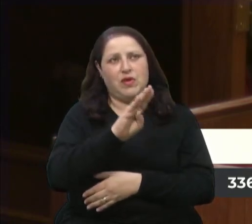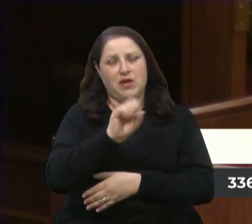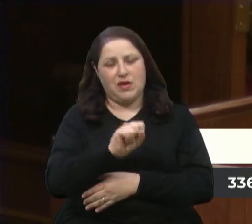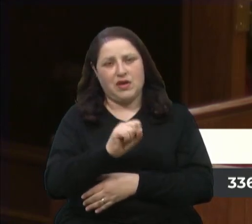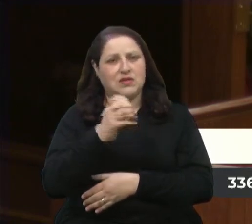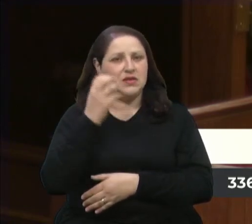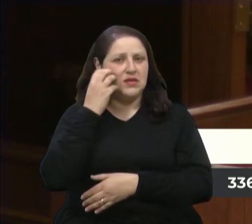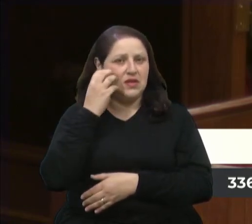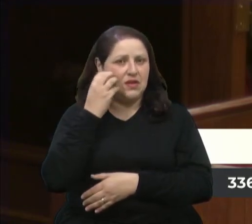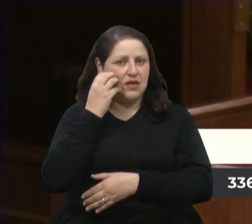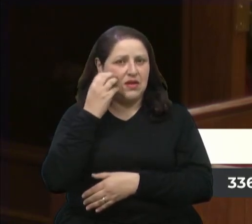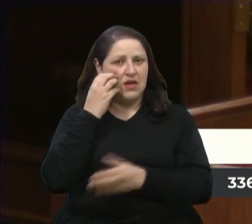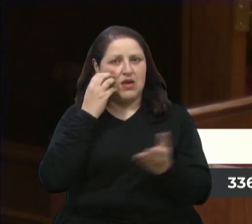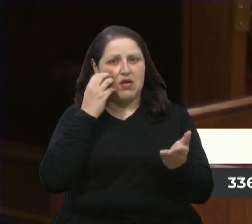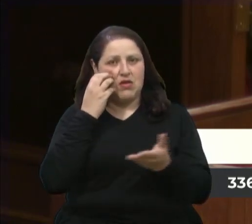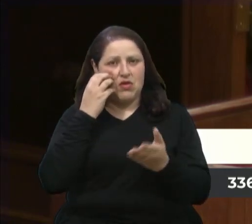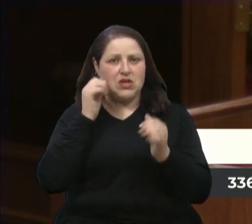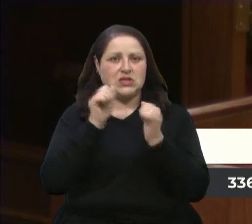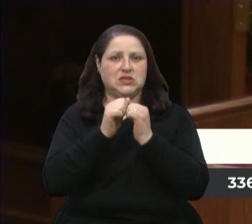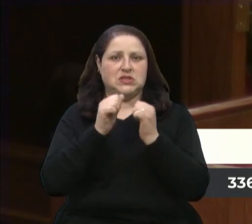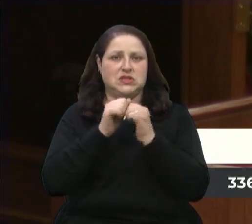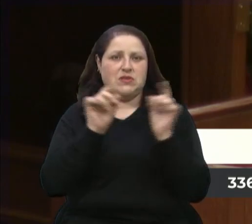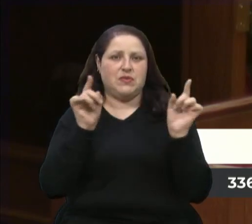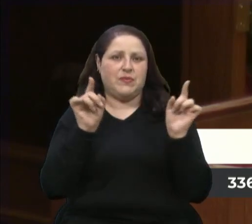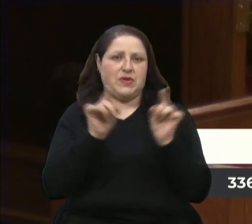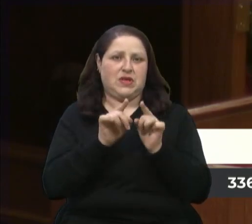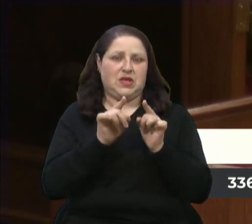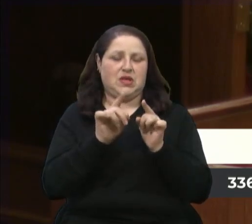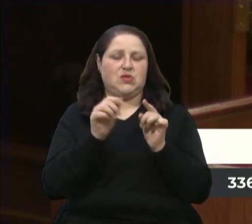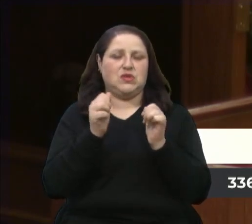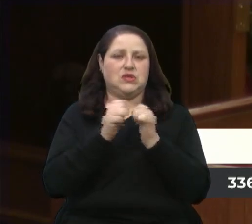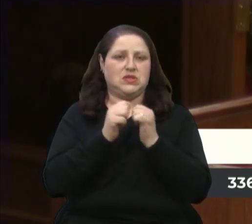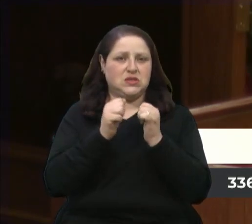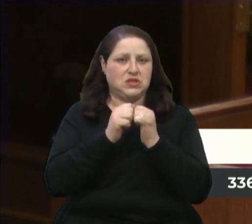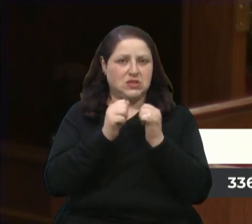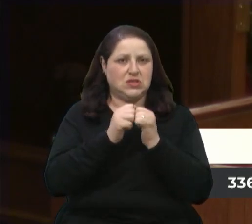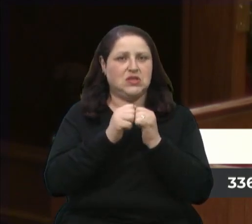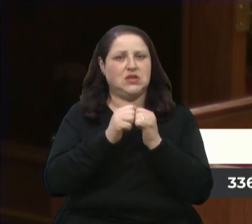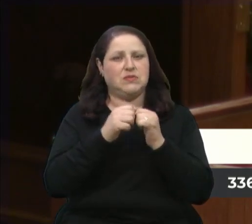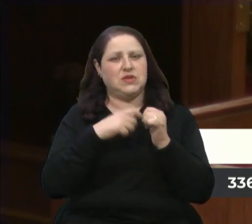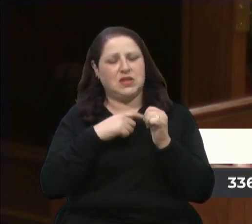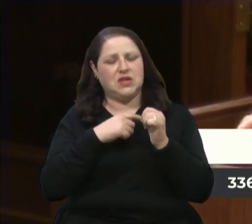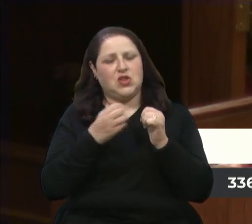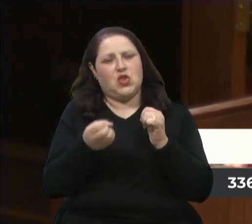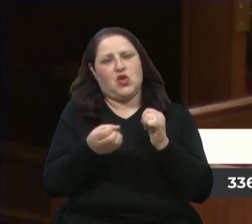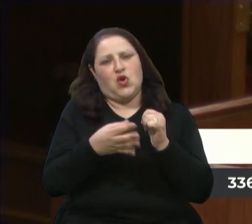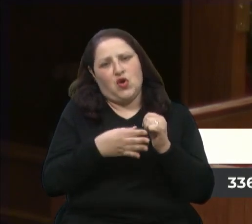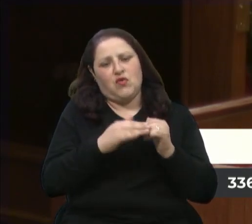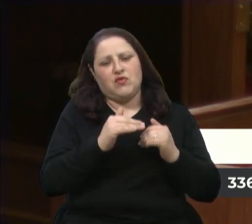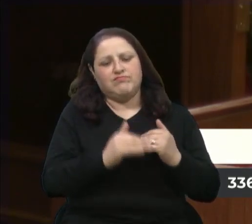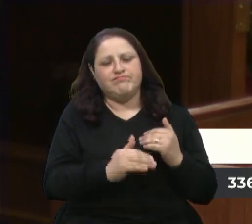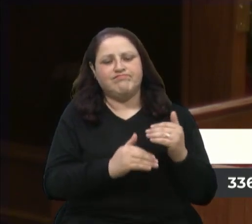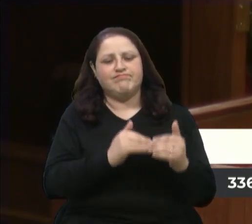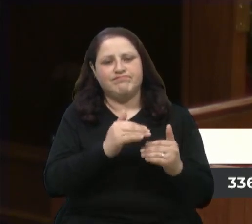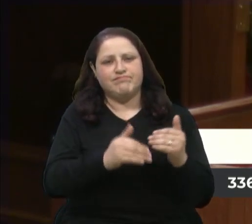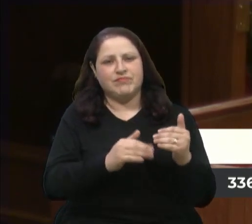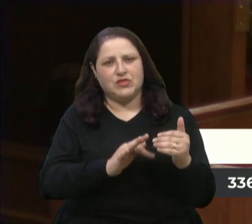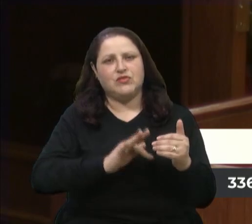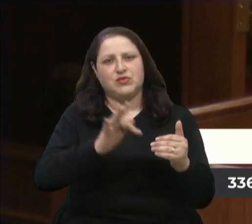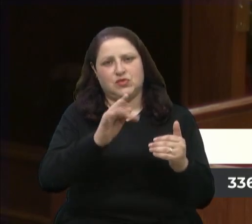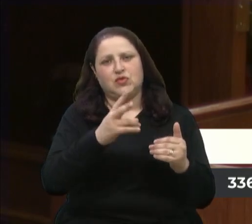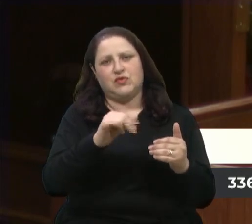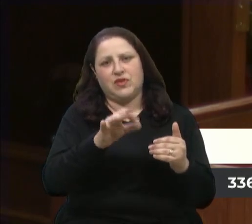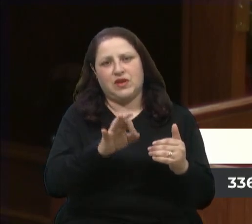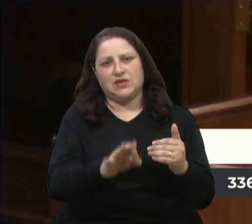Anarrec, por enquanto o sistema é pequeno, é um sistema que está gatinhando ainda, que vai dar certo.